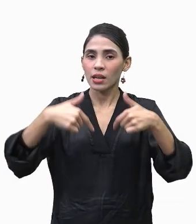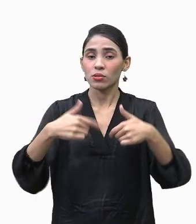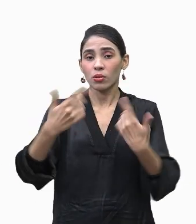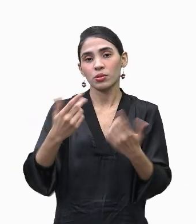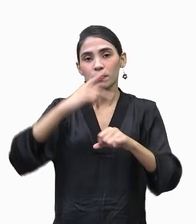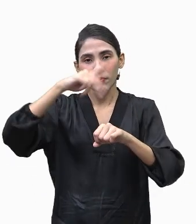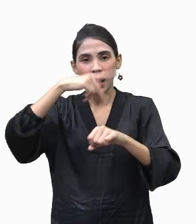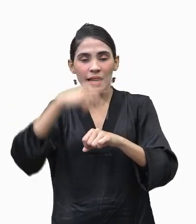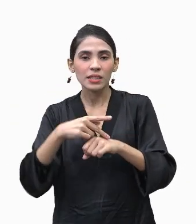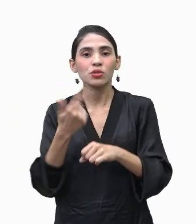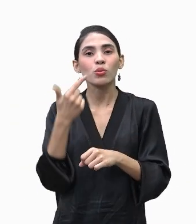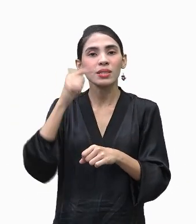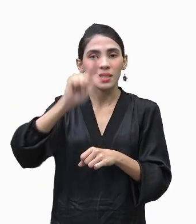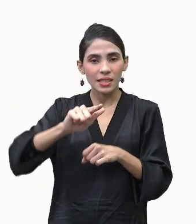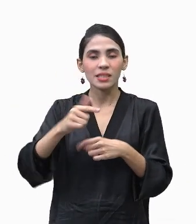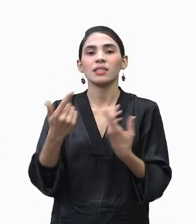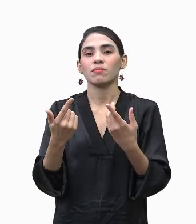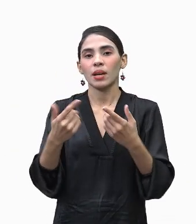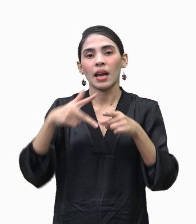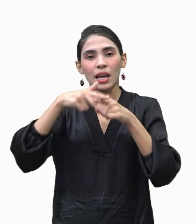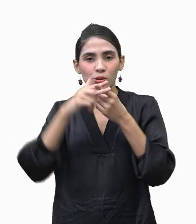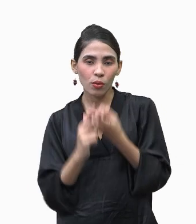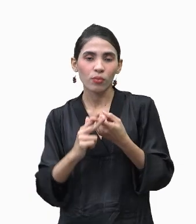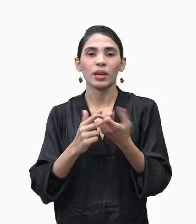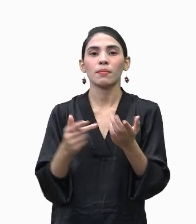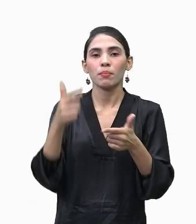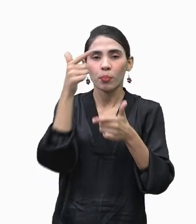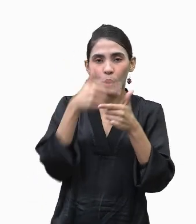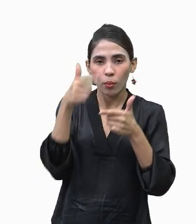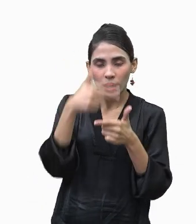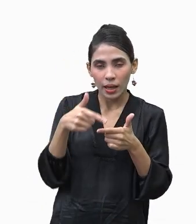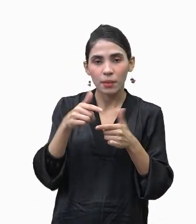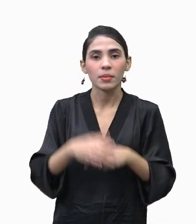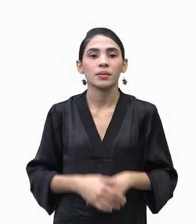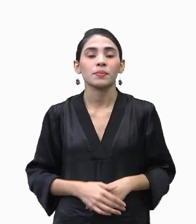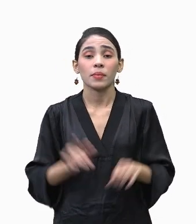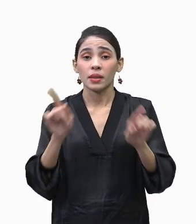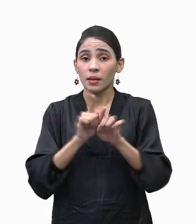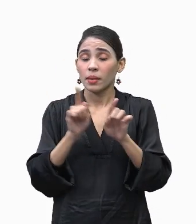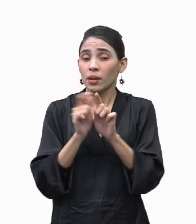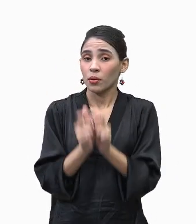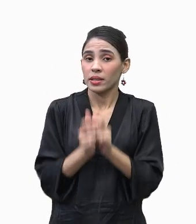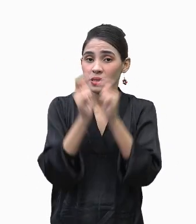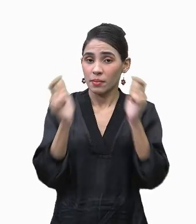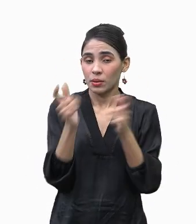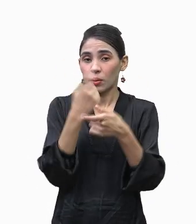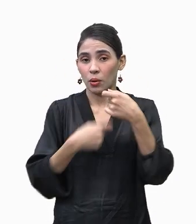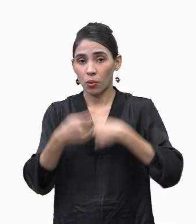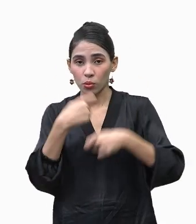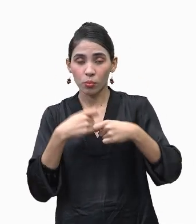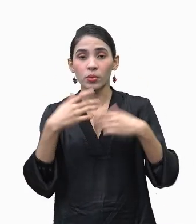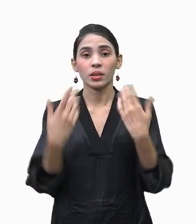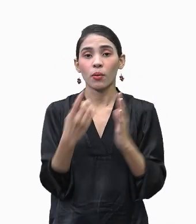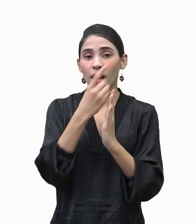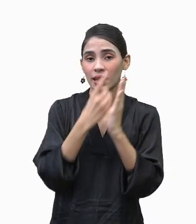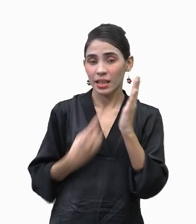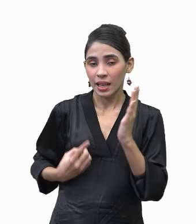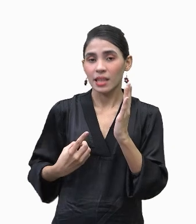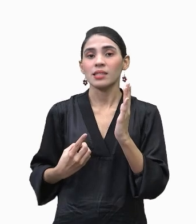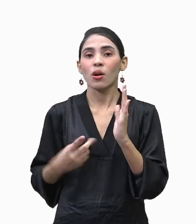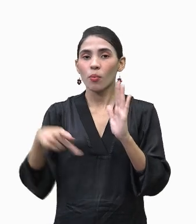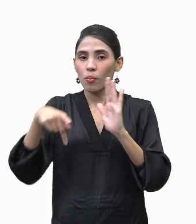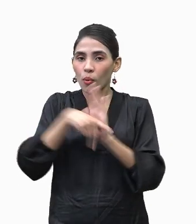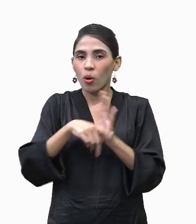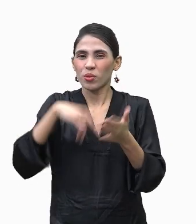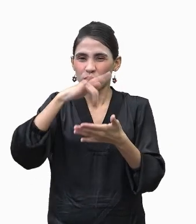os conflitos entre a preservação ambiental e o crescimento econômico. Então, a Declaração de Estocolmo,